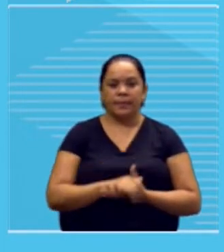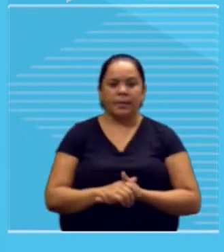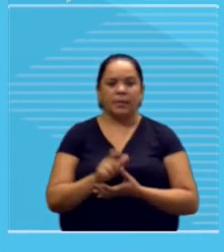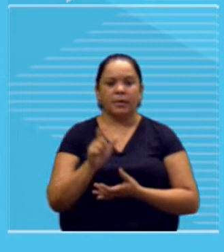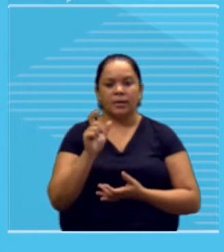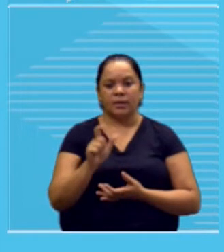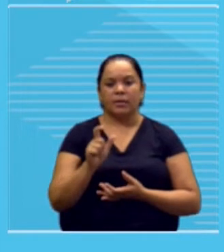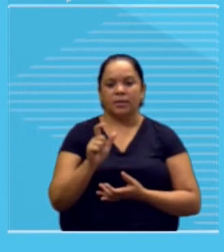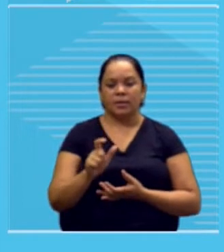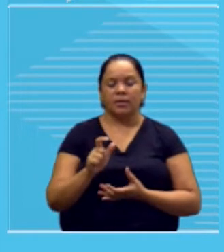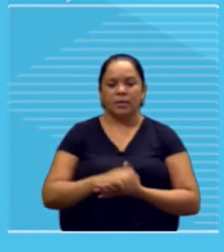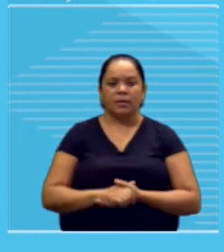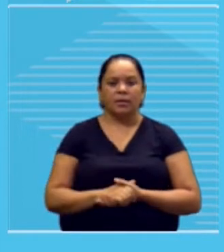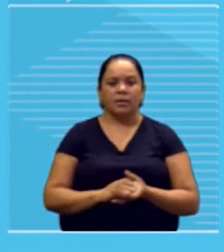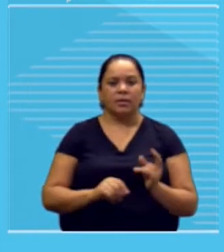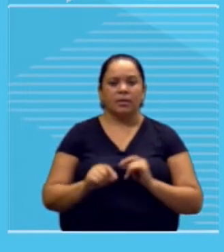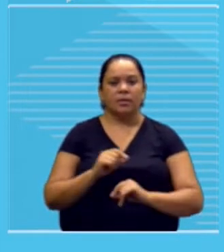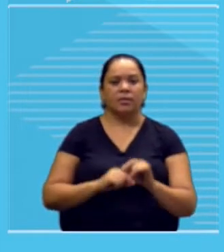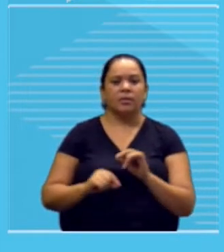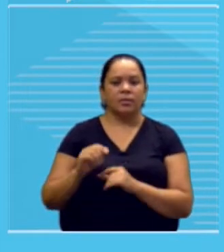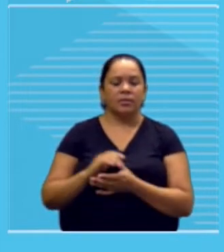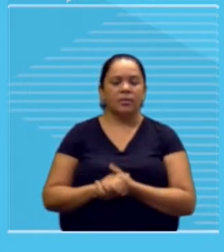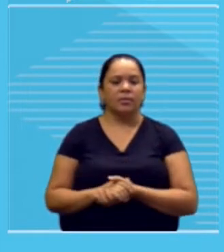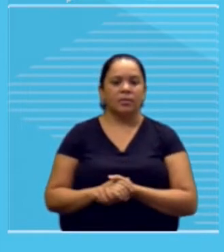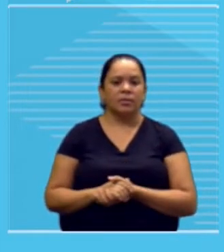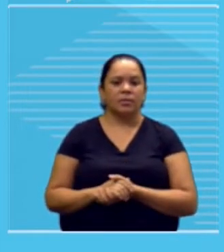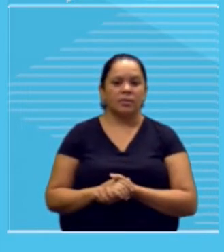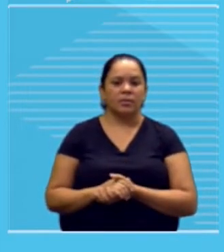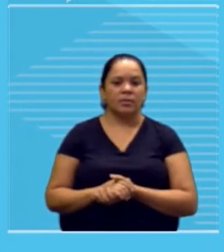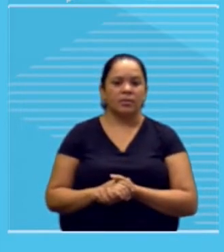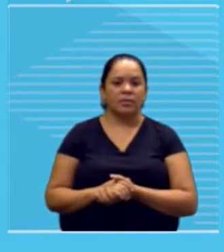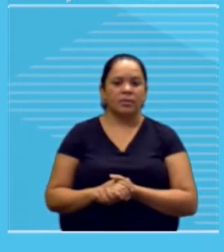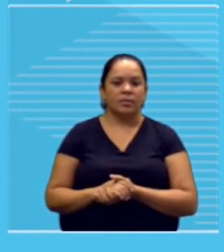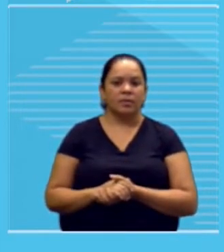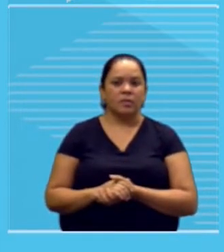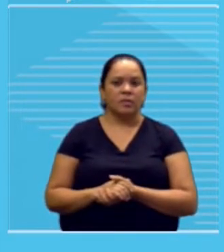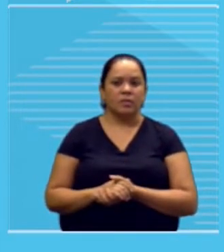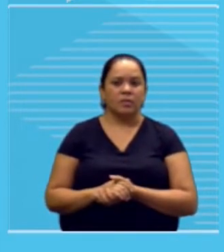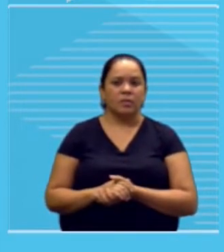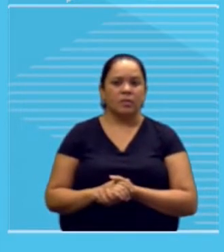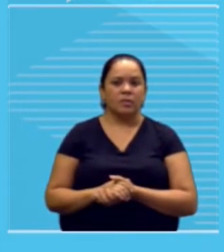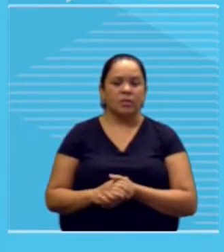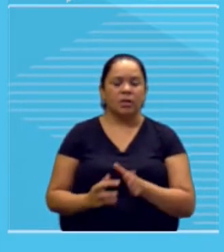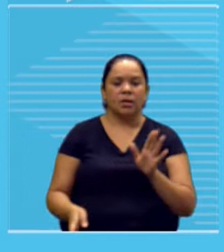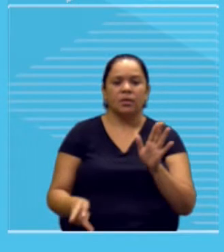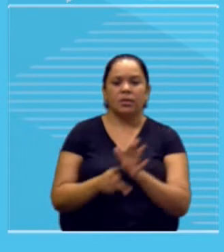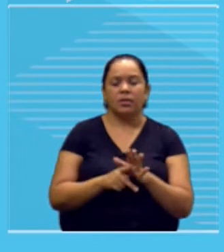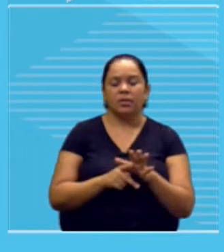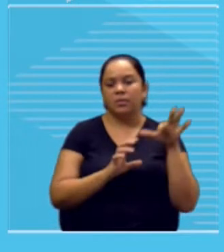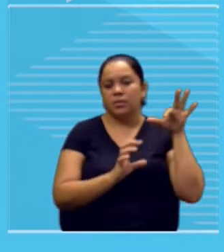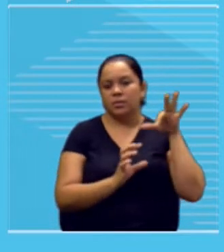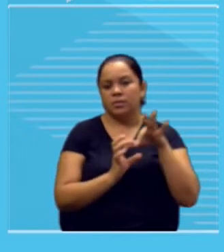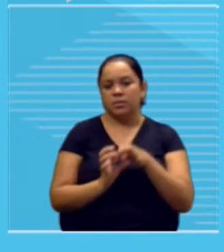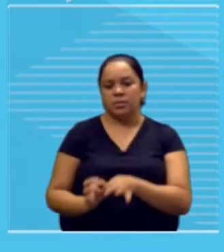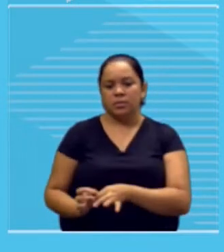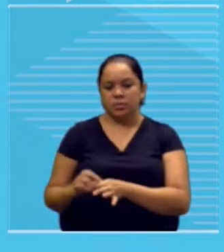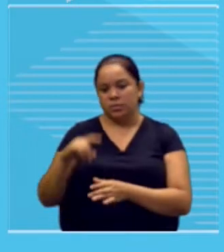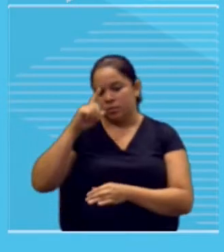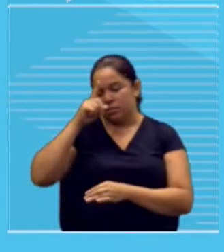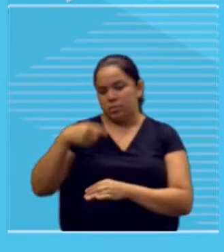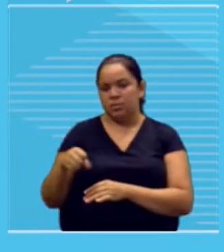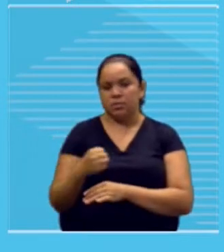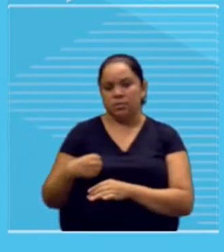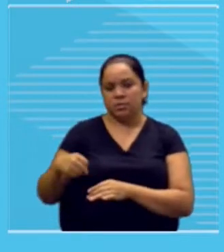são inerentes ao contexto receita se você vai por exemplo para o frango